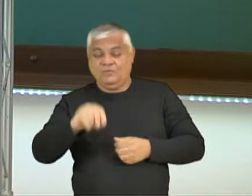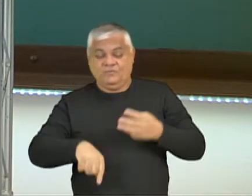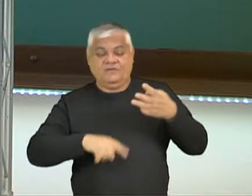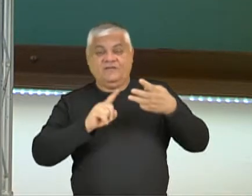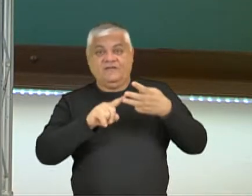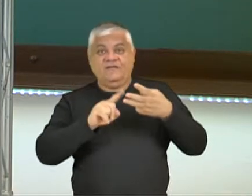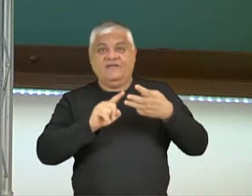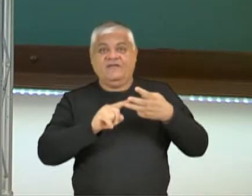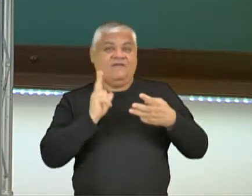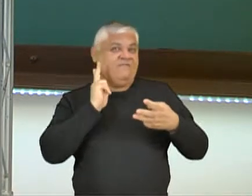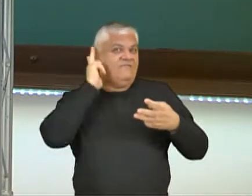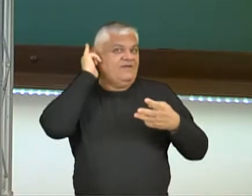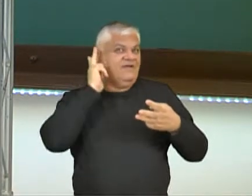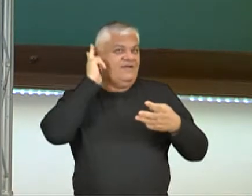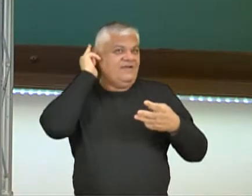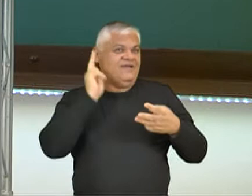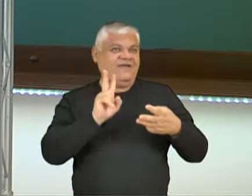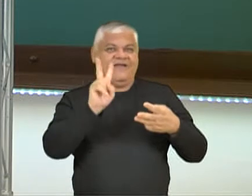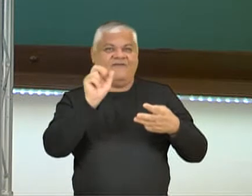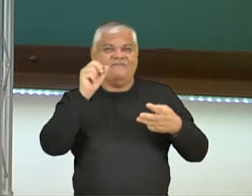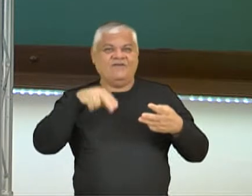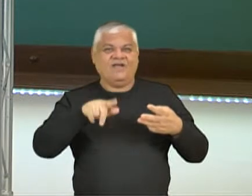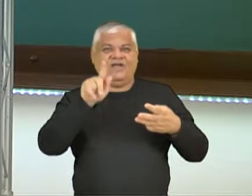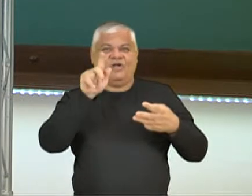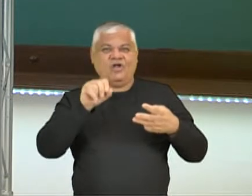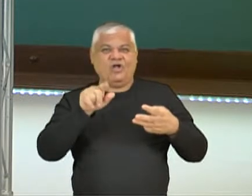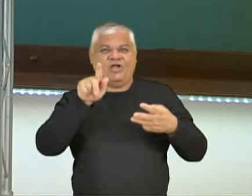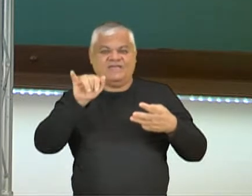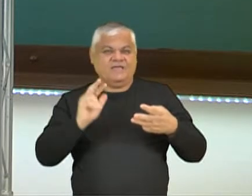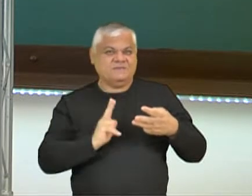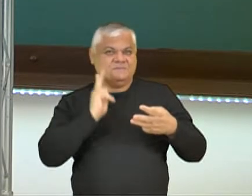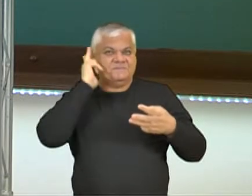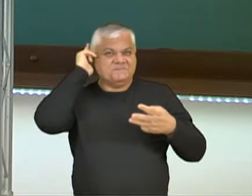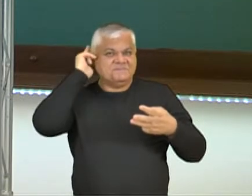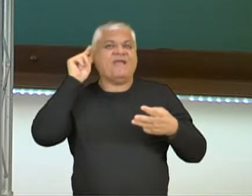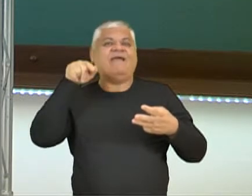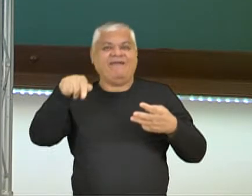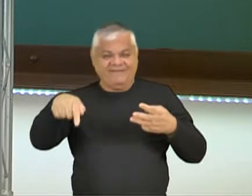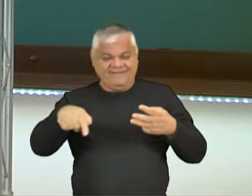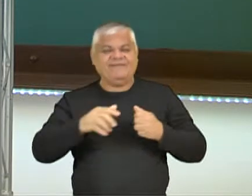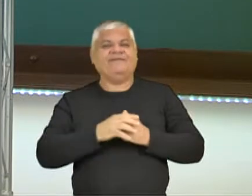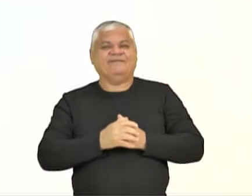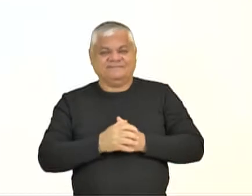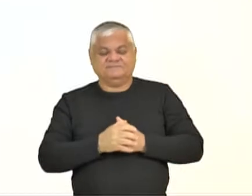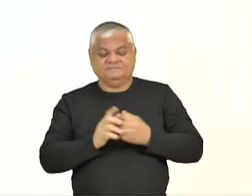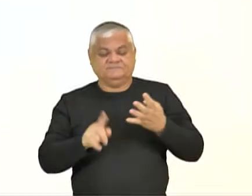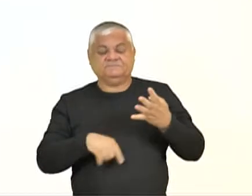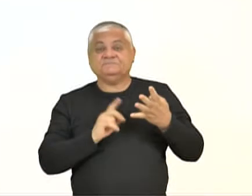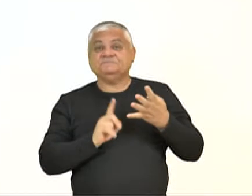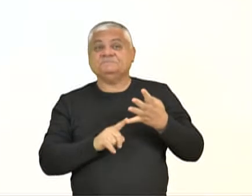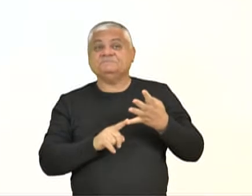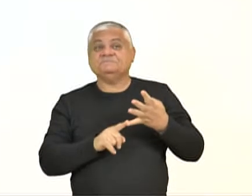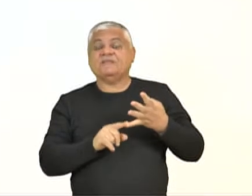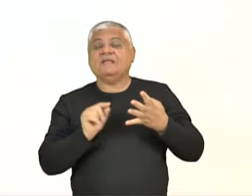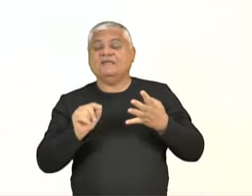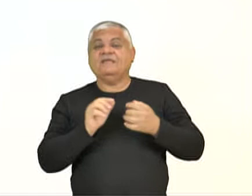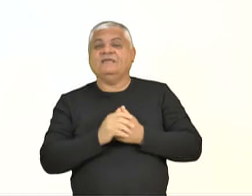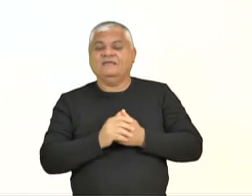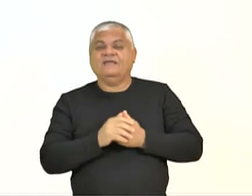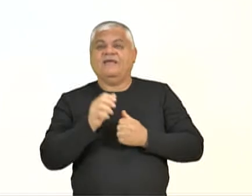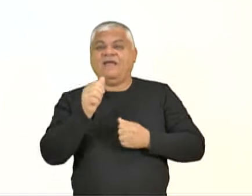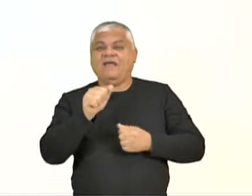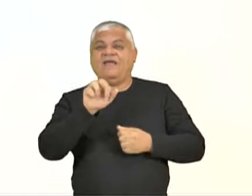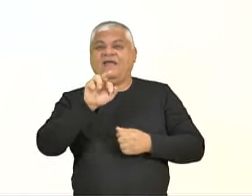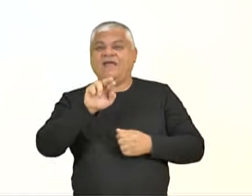Van Gogh. Van Gogh é essa carinha aqui, ó. Tá vendo que tá aqui nessa região aqui. Nós temos também